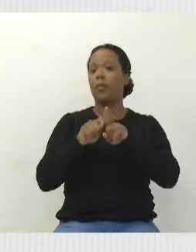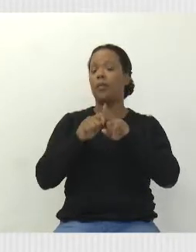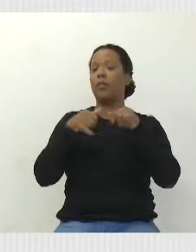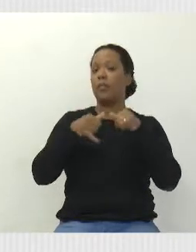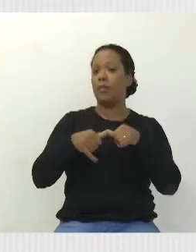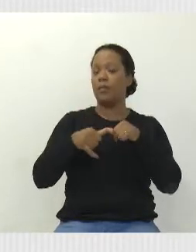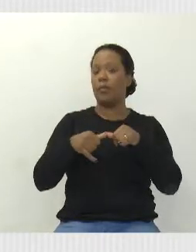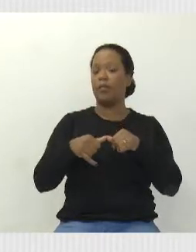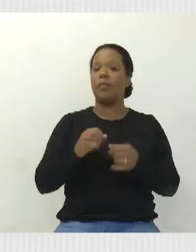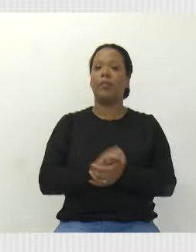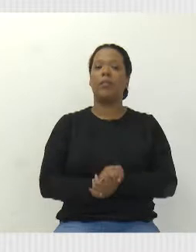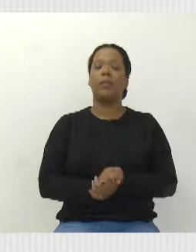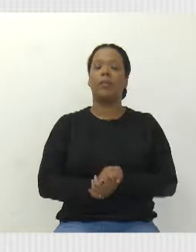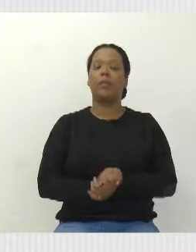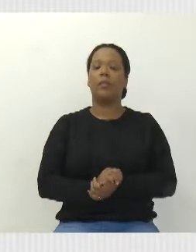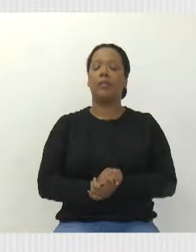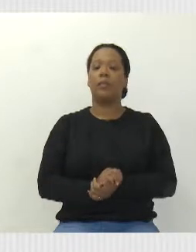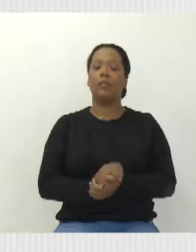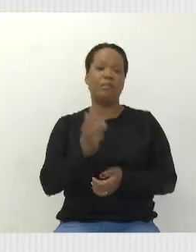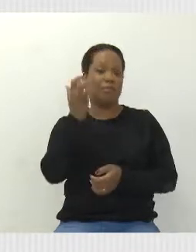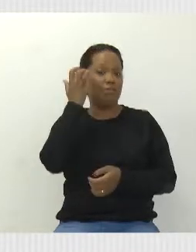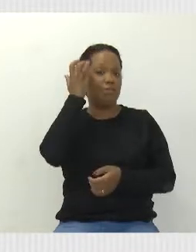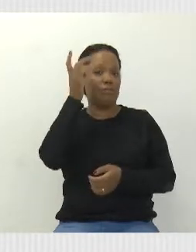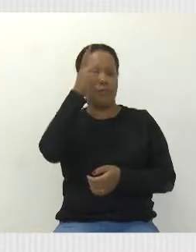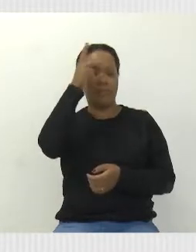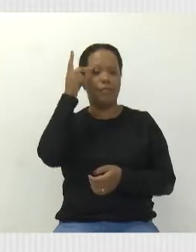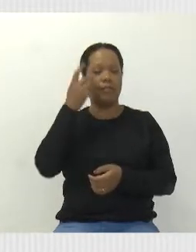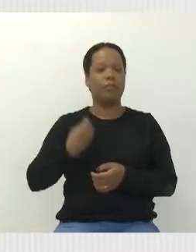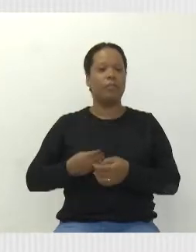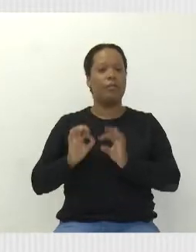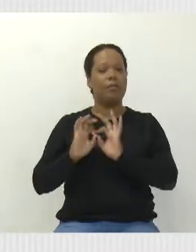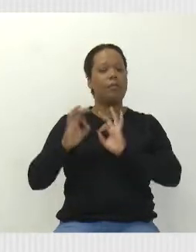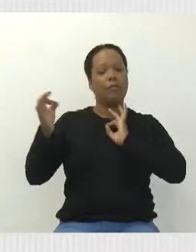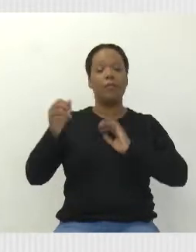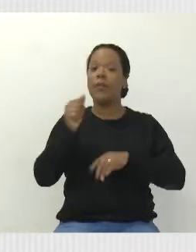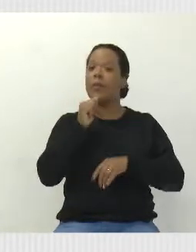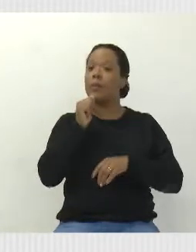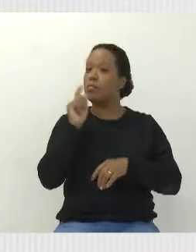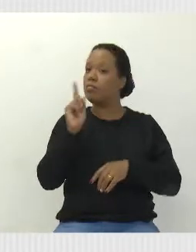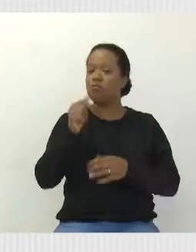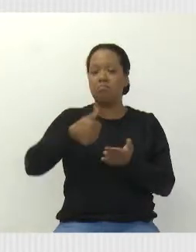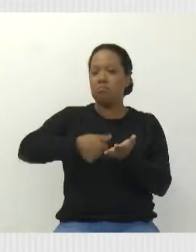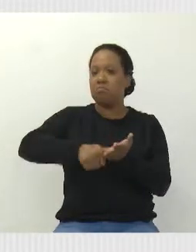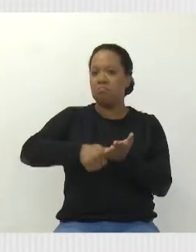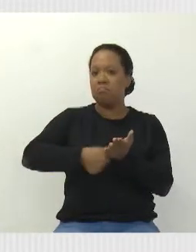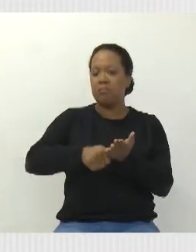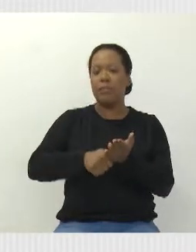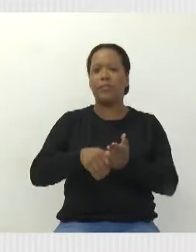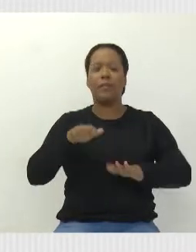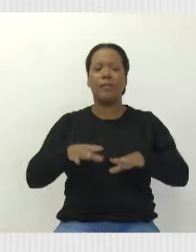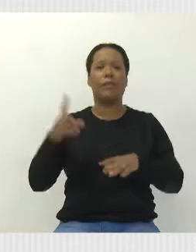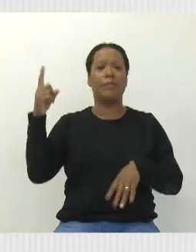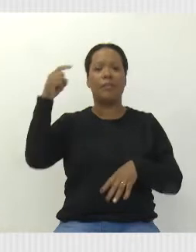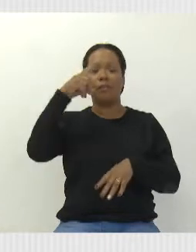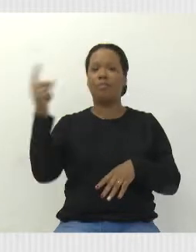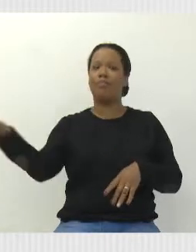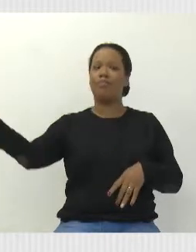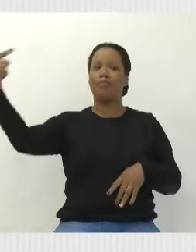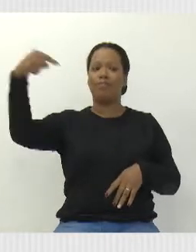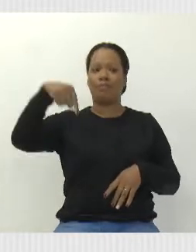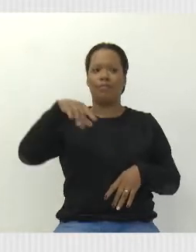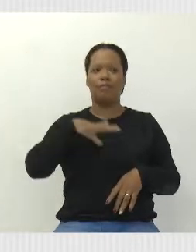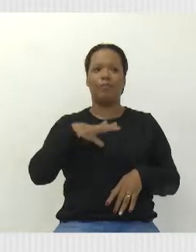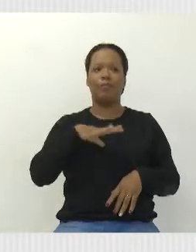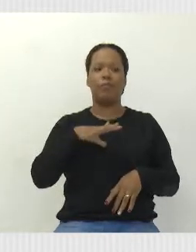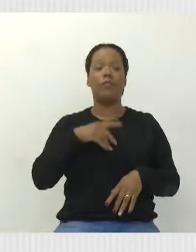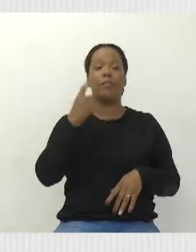praticamente 4 semanas, para facilitar a vida daquelas pessoas que ainda não fizeram, daquelas pessoas que às vezes têm dificuldade de vir para a cidade. Eu acho que